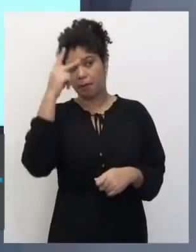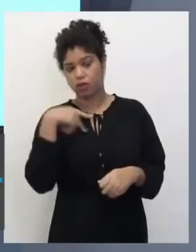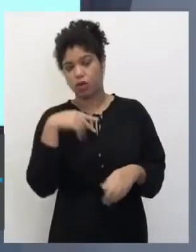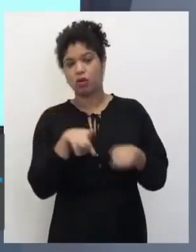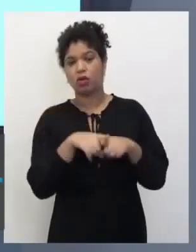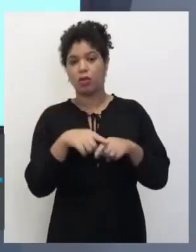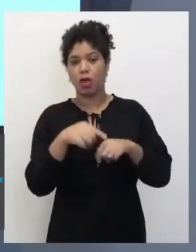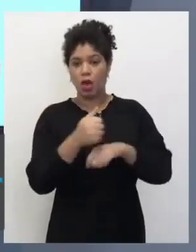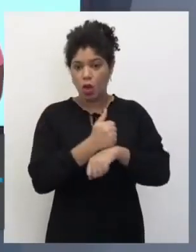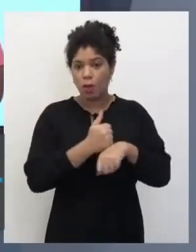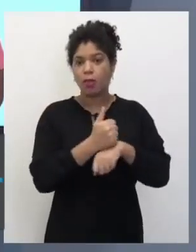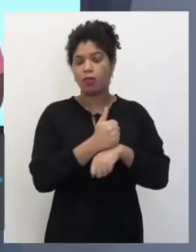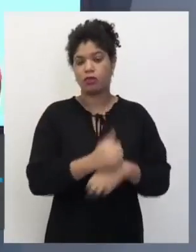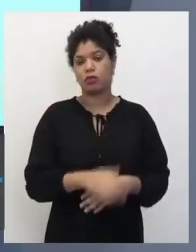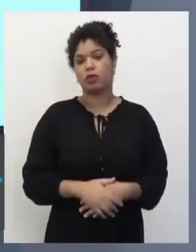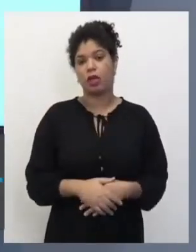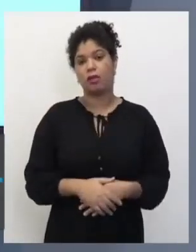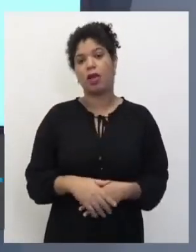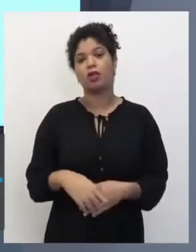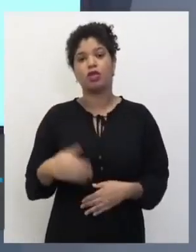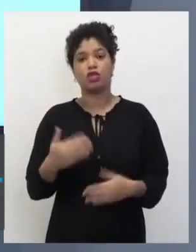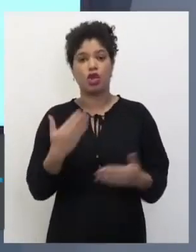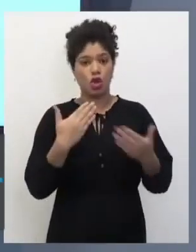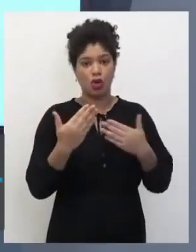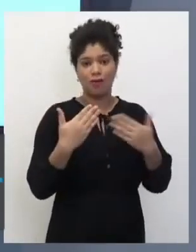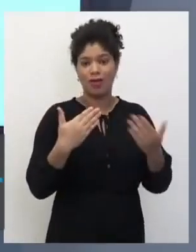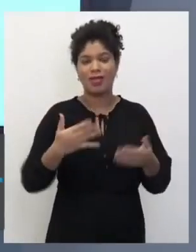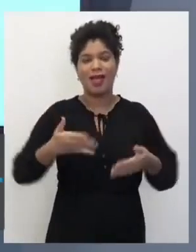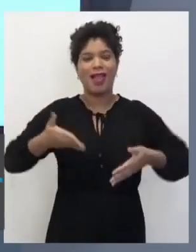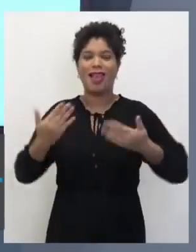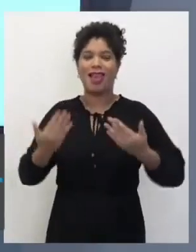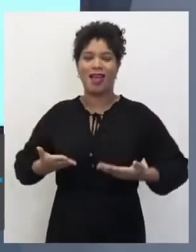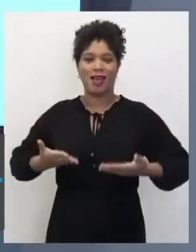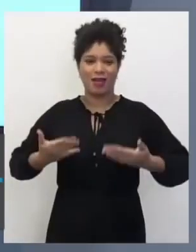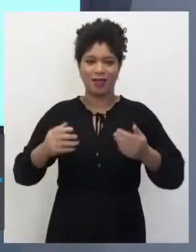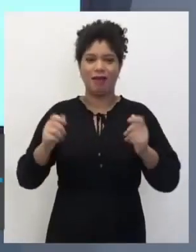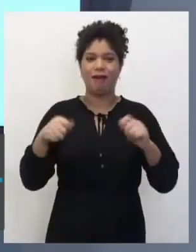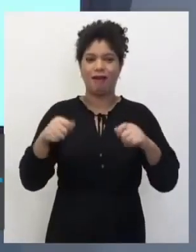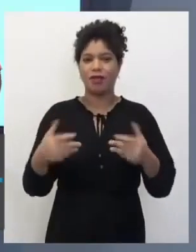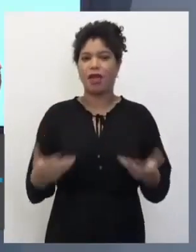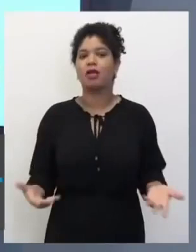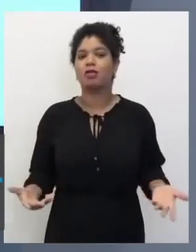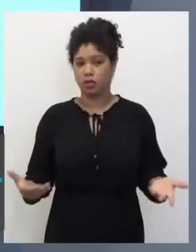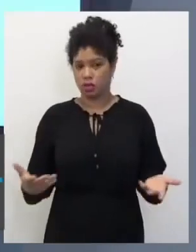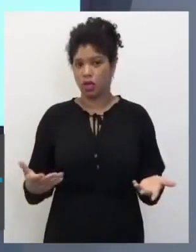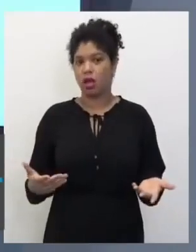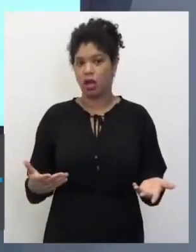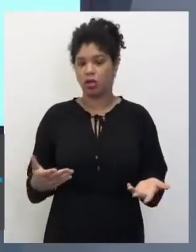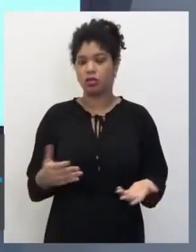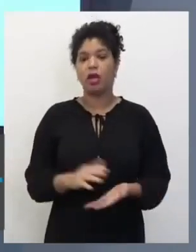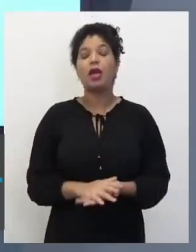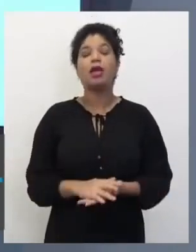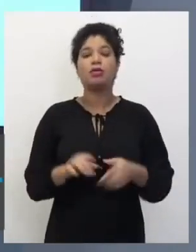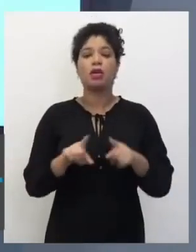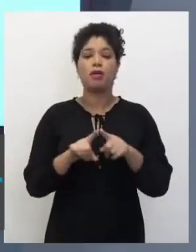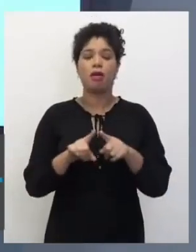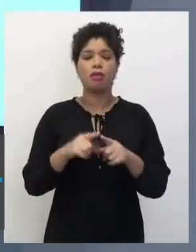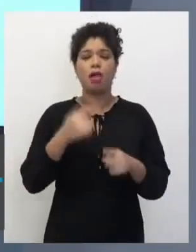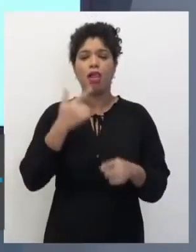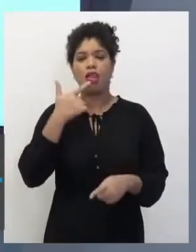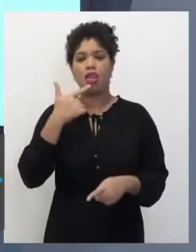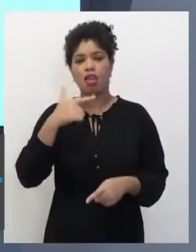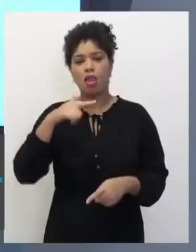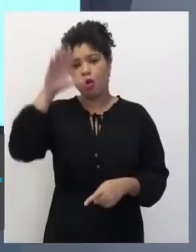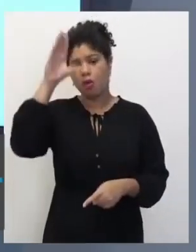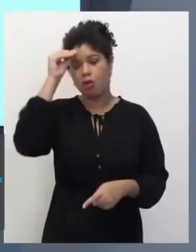profissional. A conversa vai ser um pouco mais descontraída, então será uma linguagem mais informal, só que depende